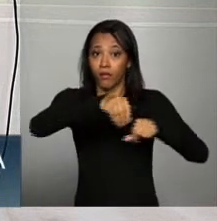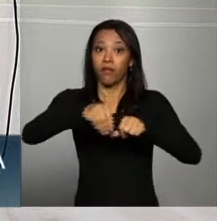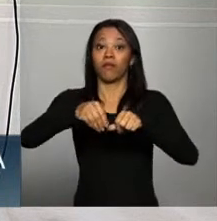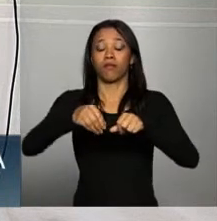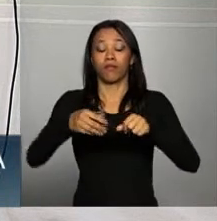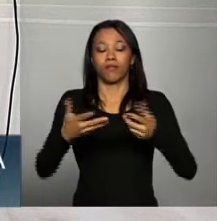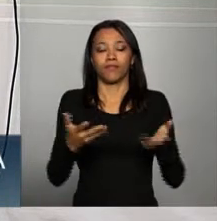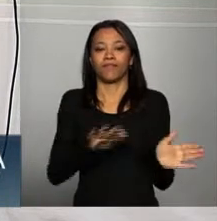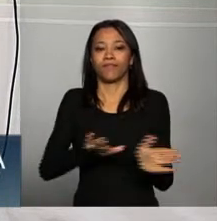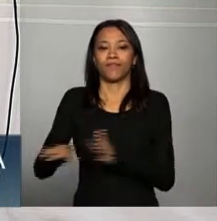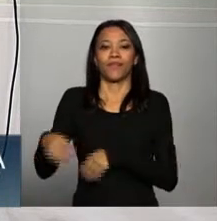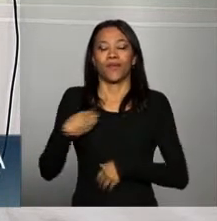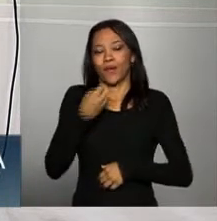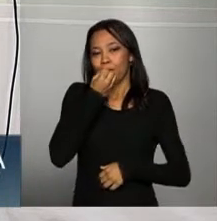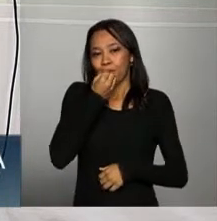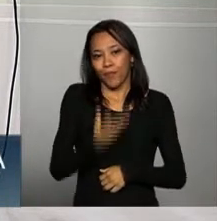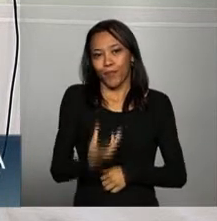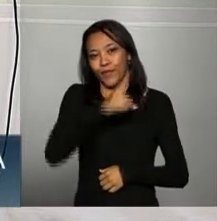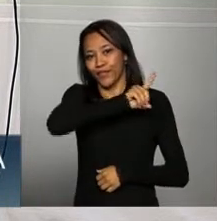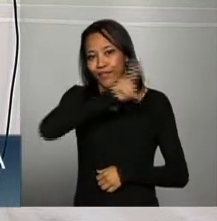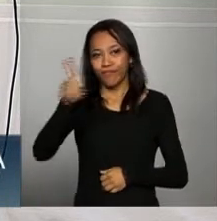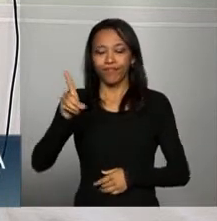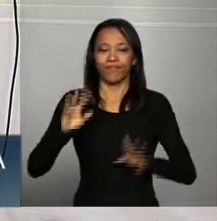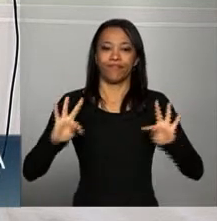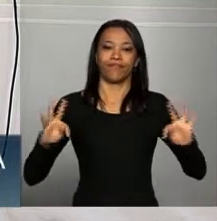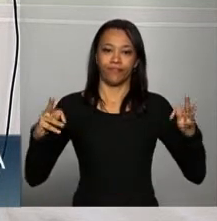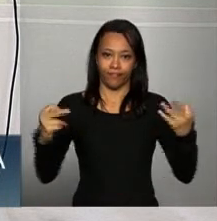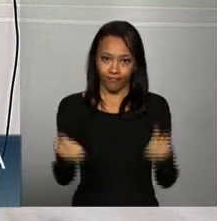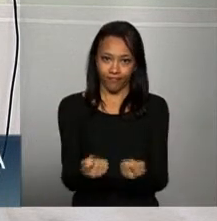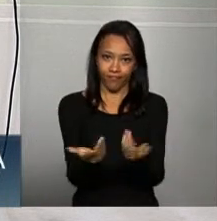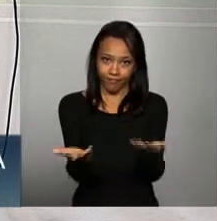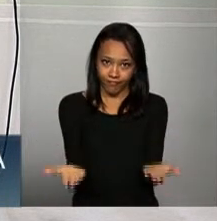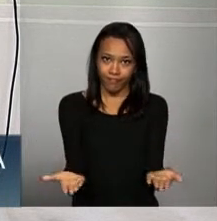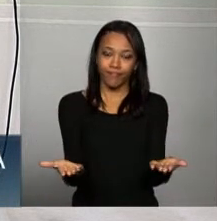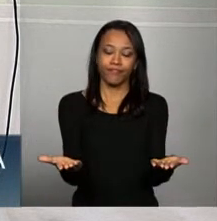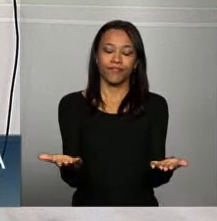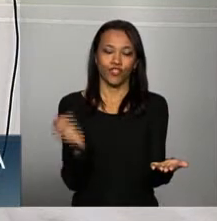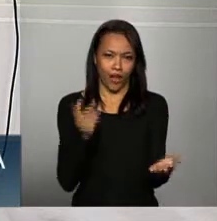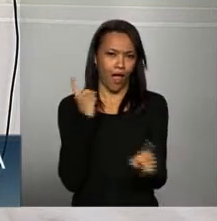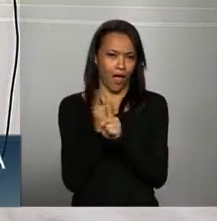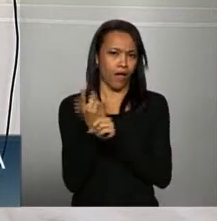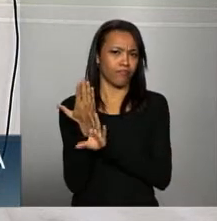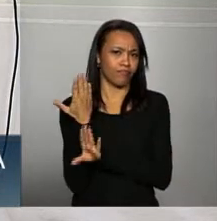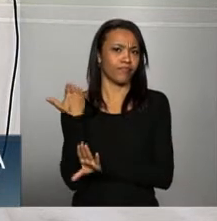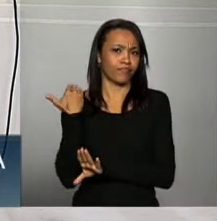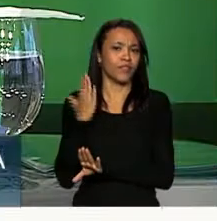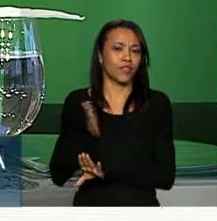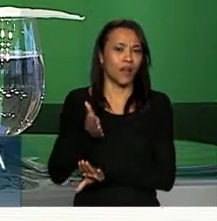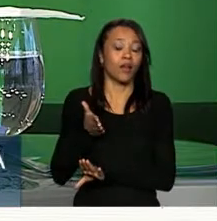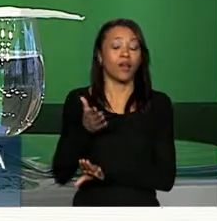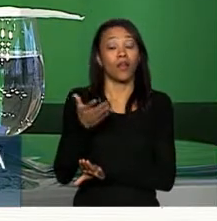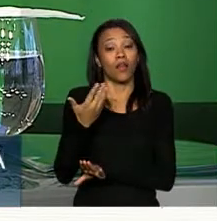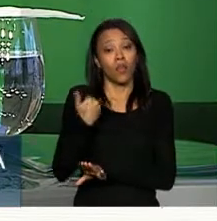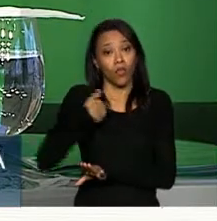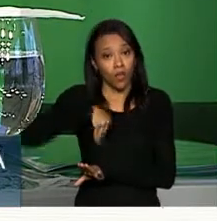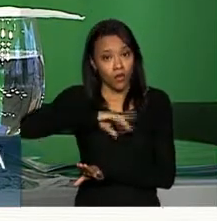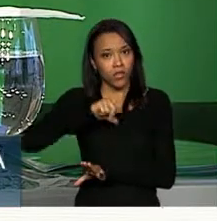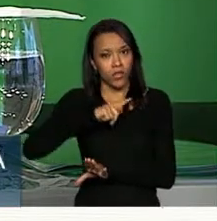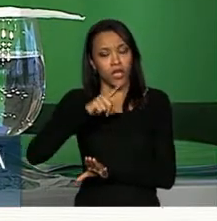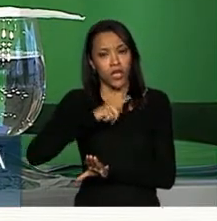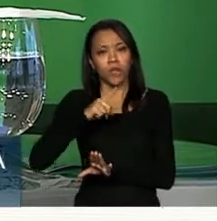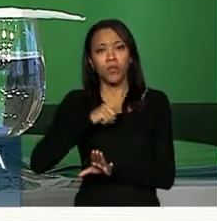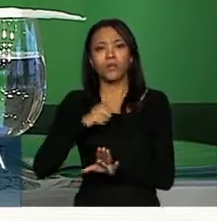Bom dia a todos. Nós já estivemos juntos no ato anterior. Na verdade, nós estamos com um cronograma